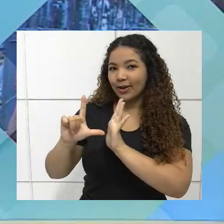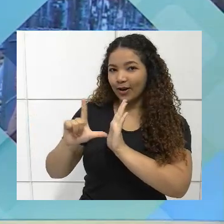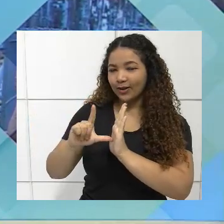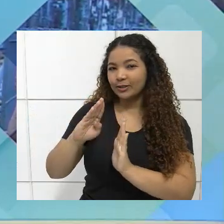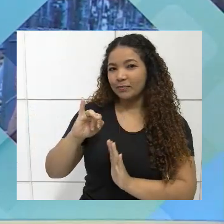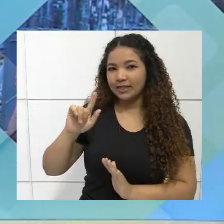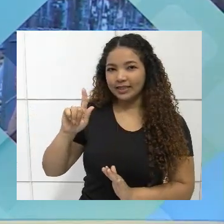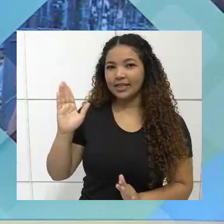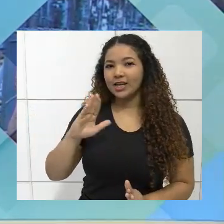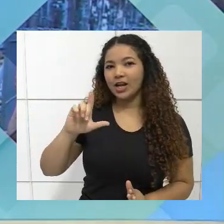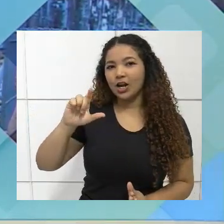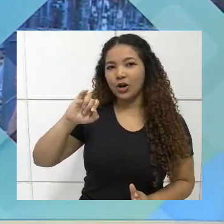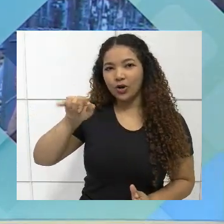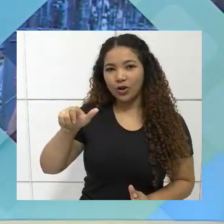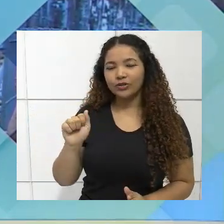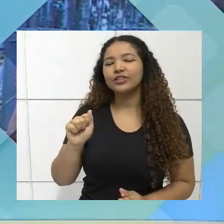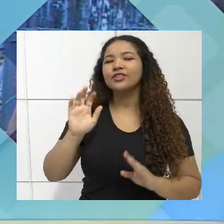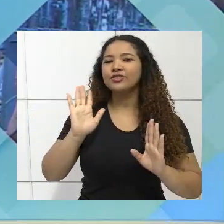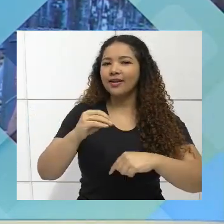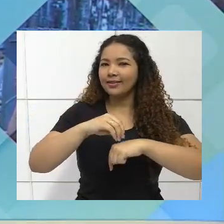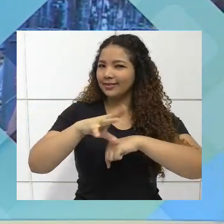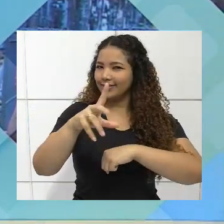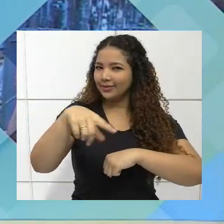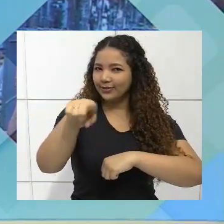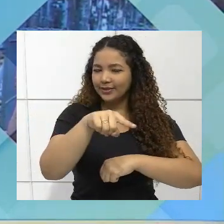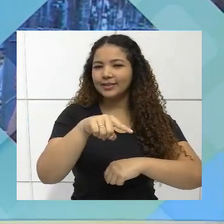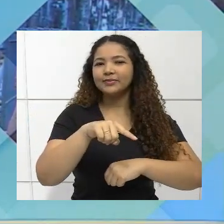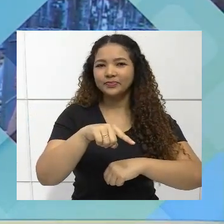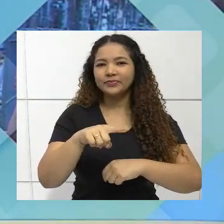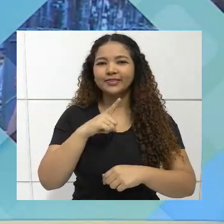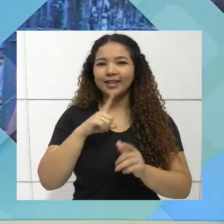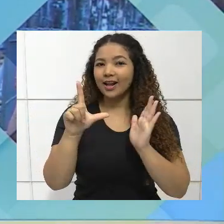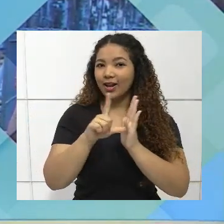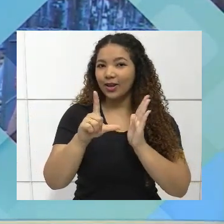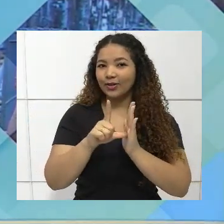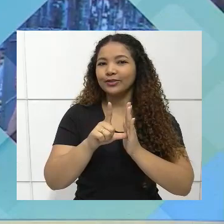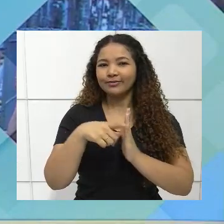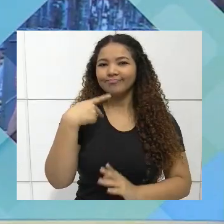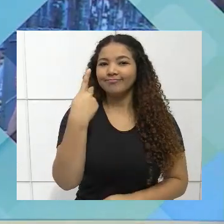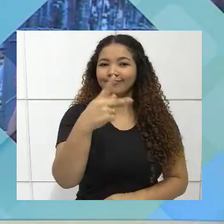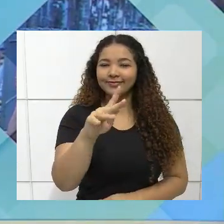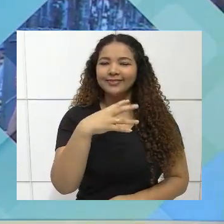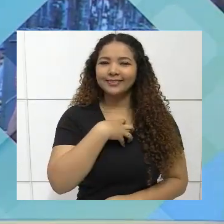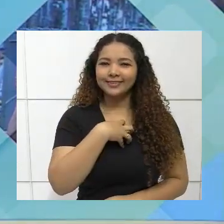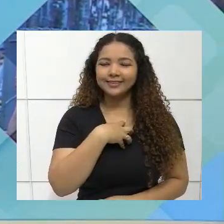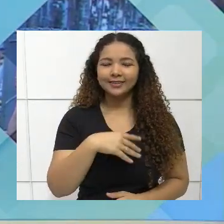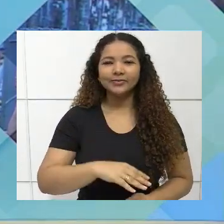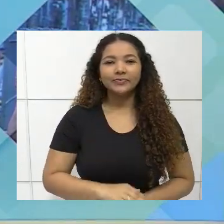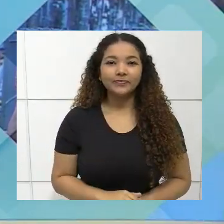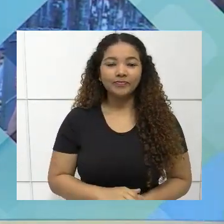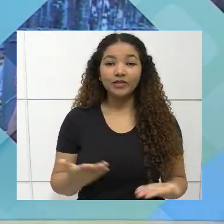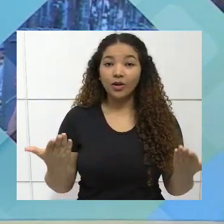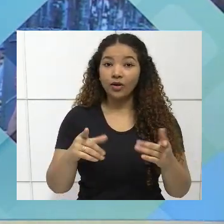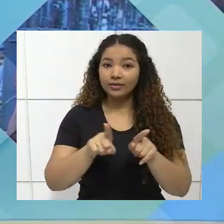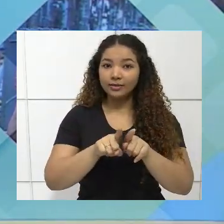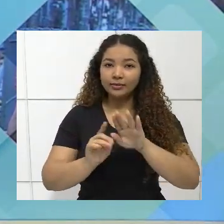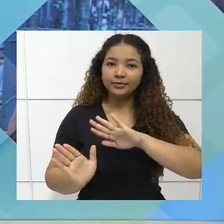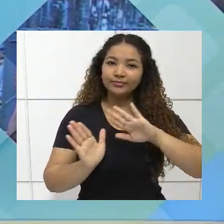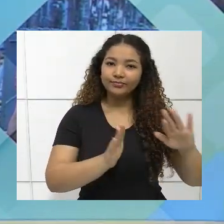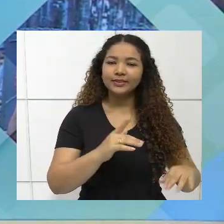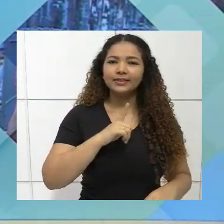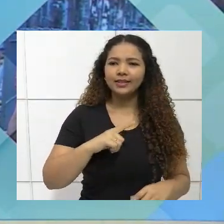casa, economizando. Eu indico para você a Big Loja, a loja da sua marca. Nós temos o Bom Preço, então